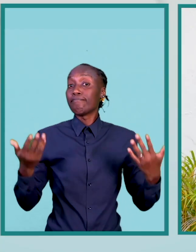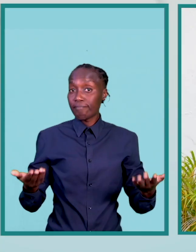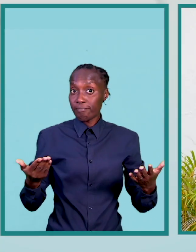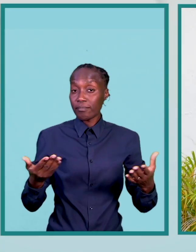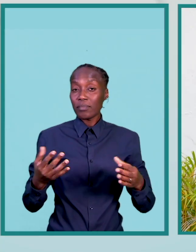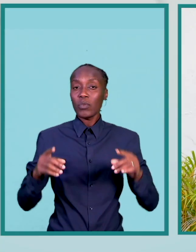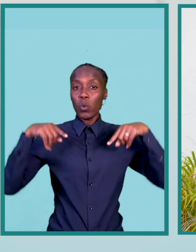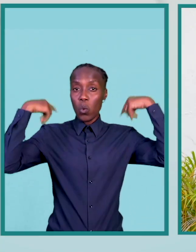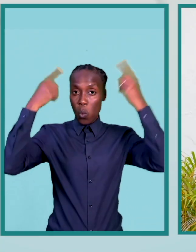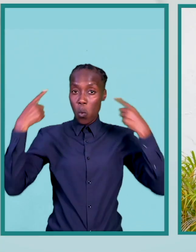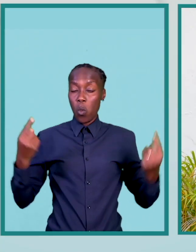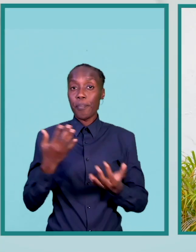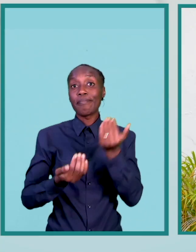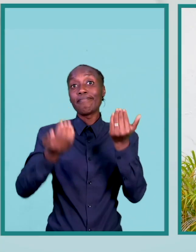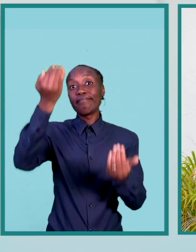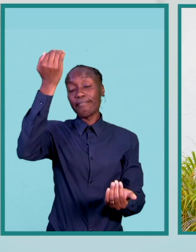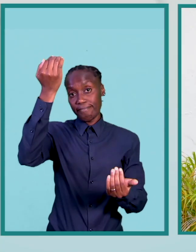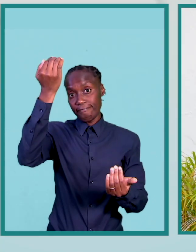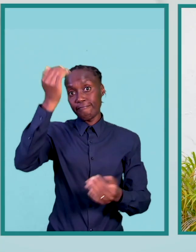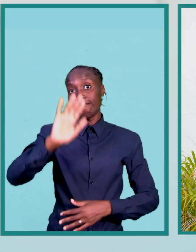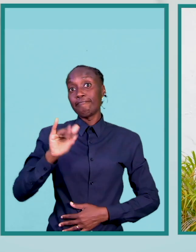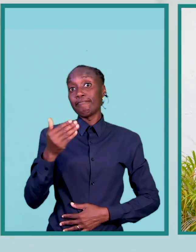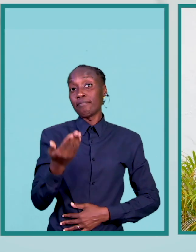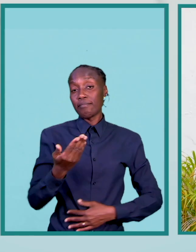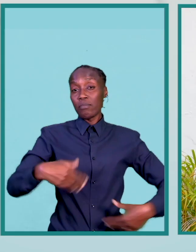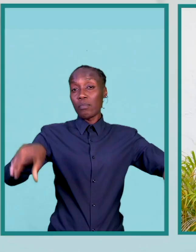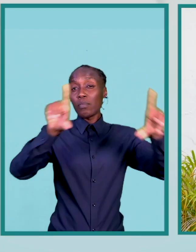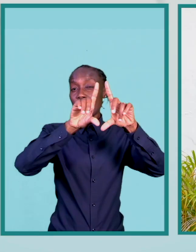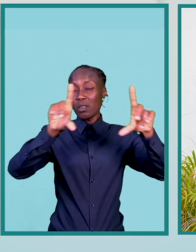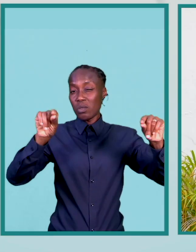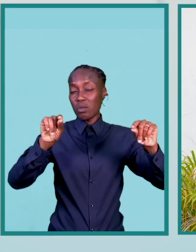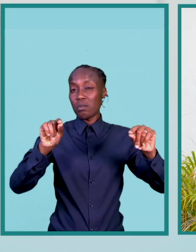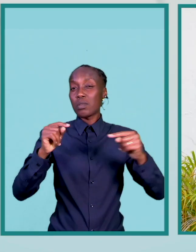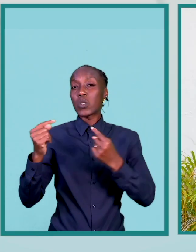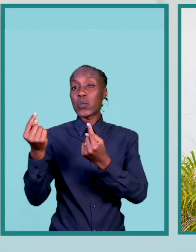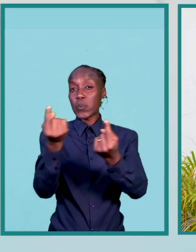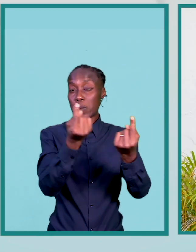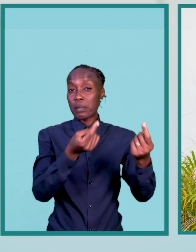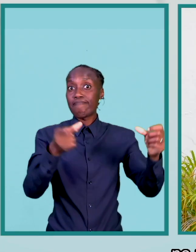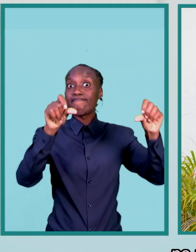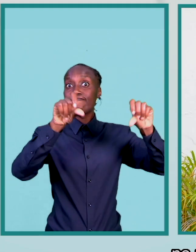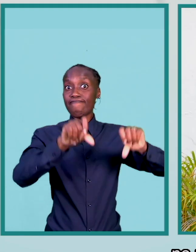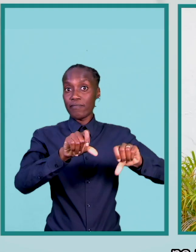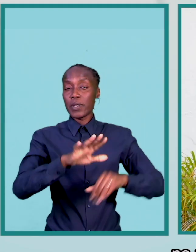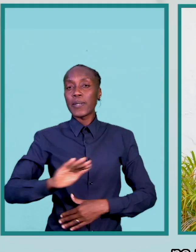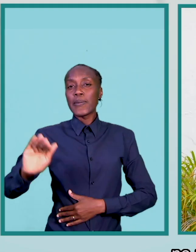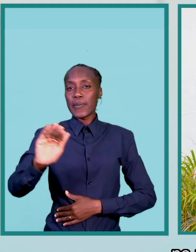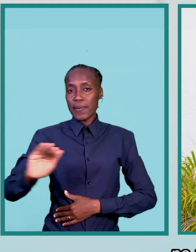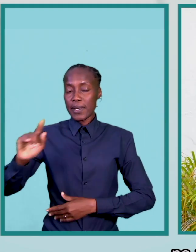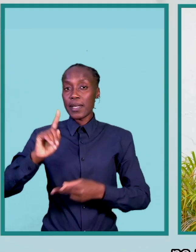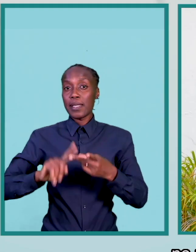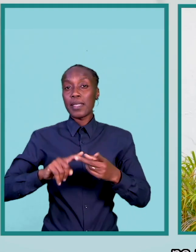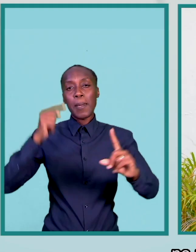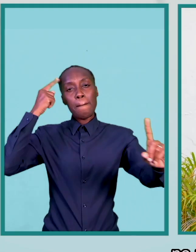sociedade, que é uniões prematuras. Uniões prematuras é um assunto muito grave na nossa sociedade e